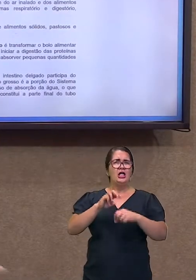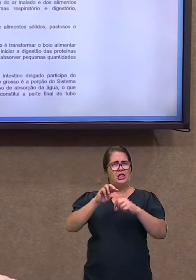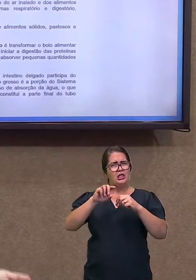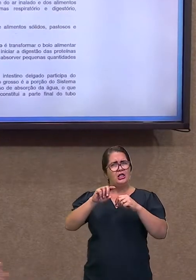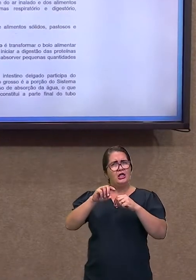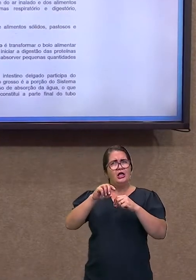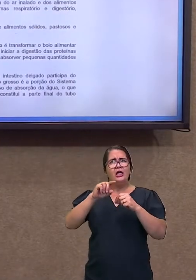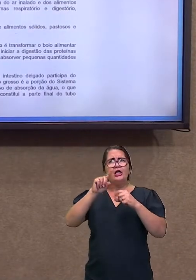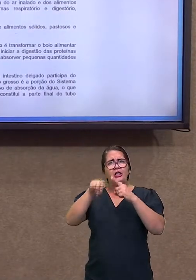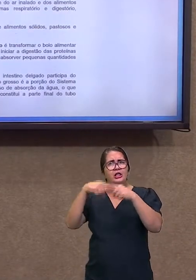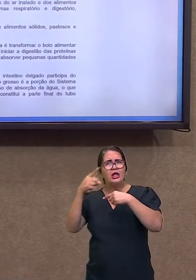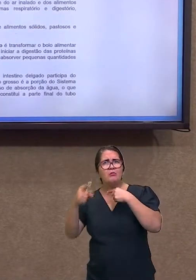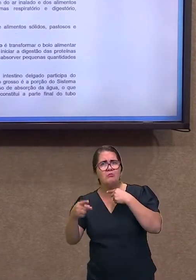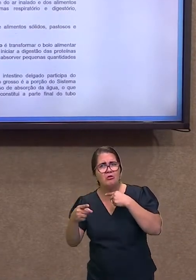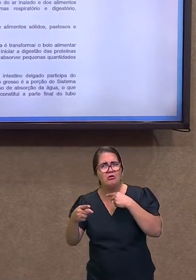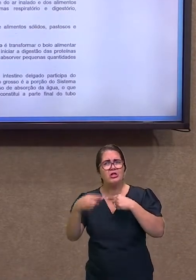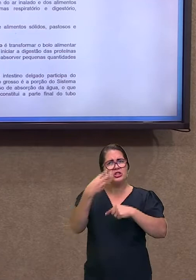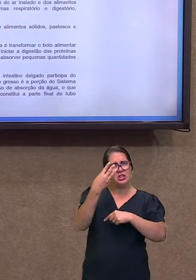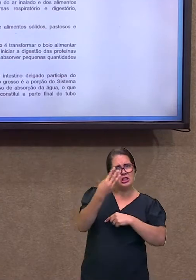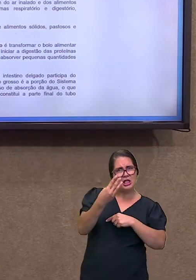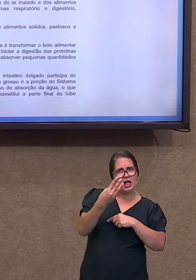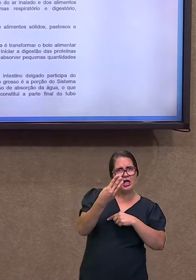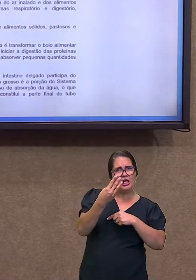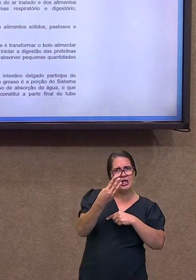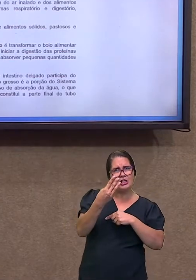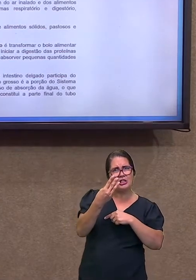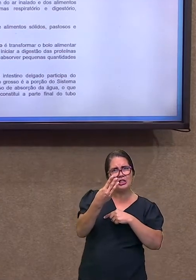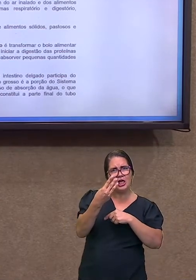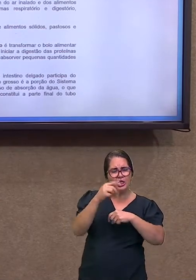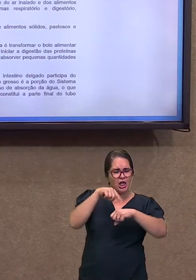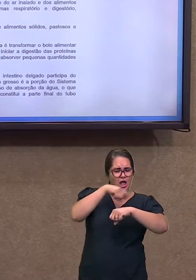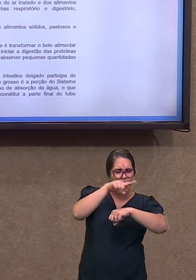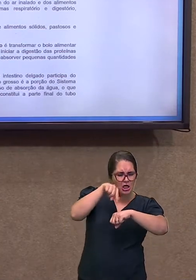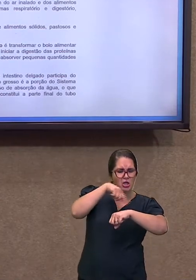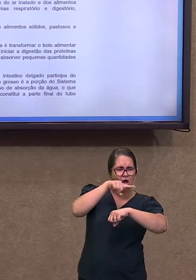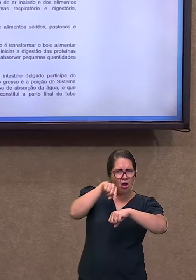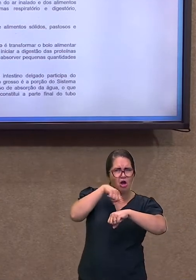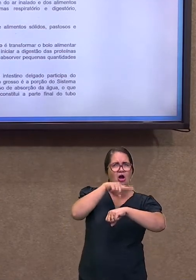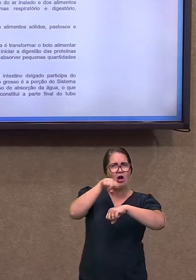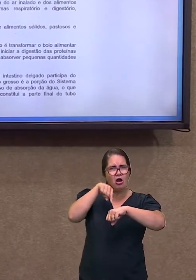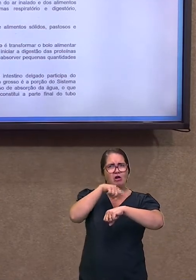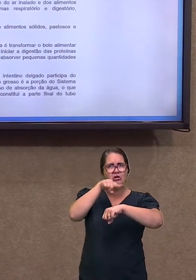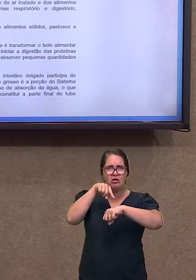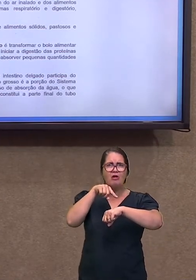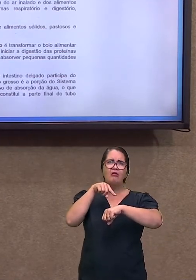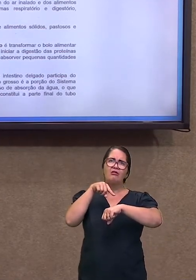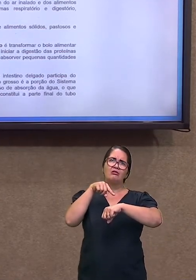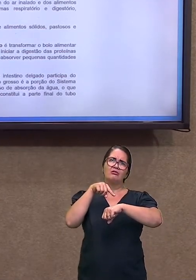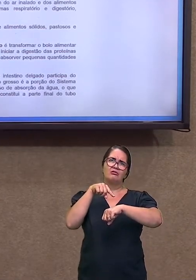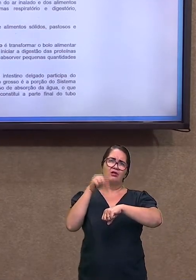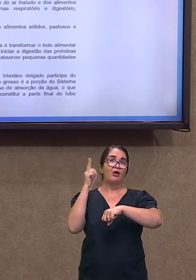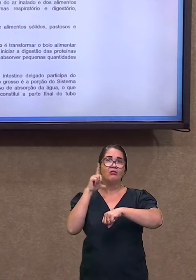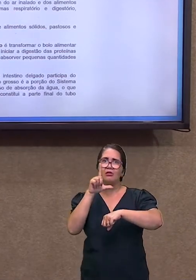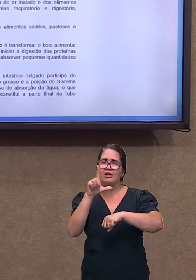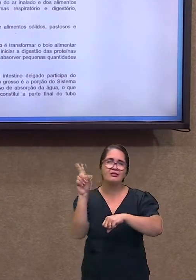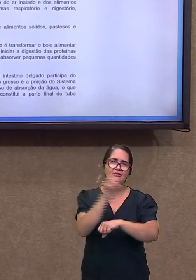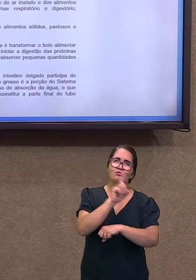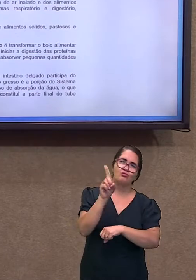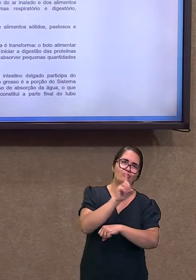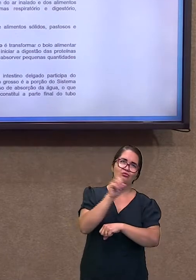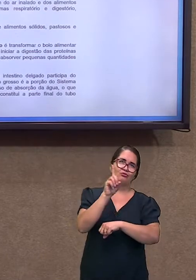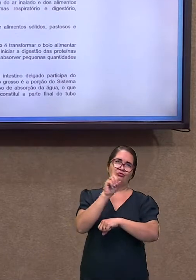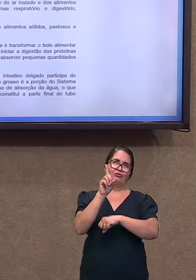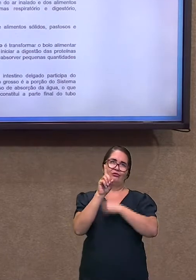não fica 2, 3 horas ali mastigando, né, engolindo, você não fica tudo isso. Então,